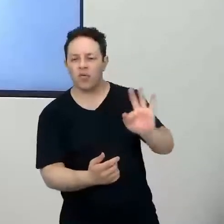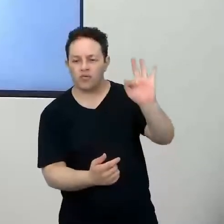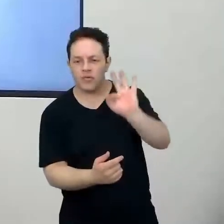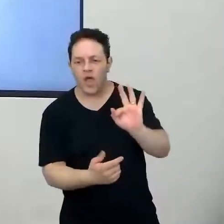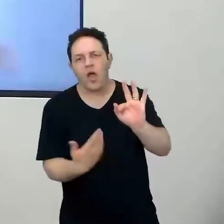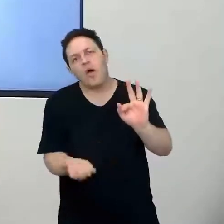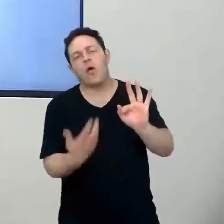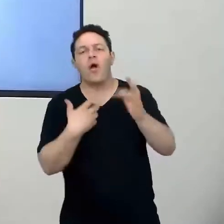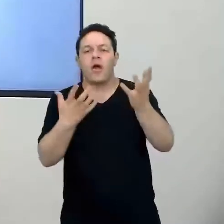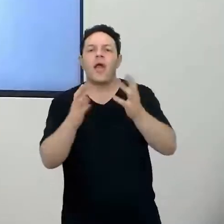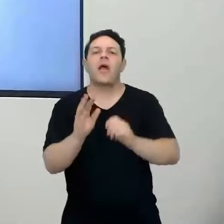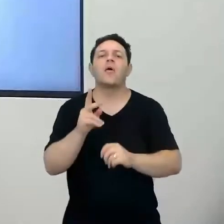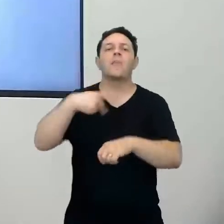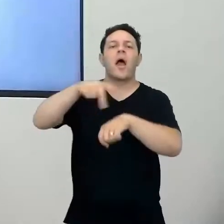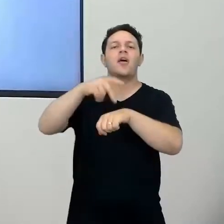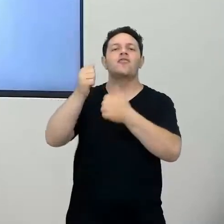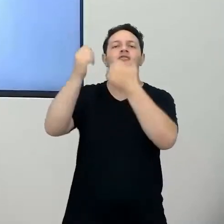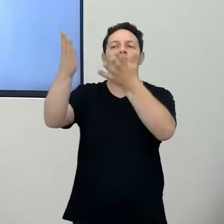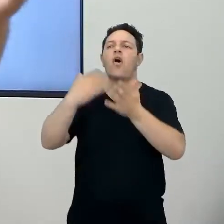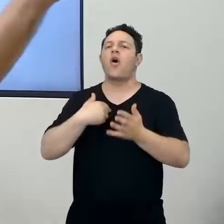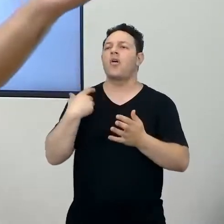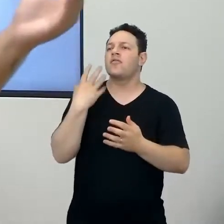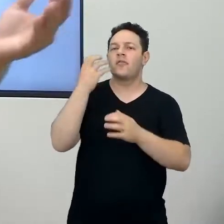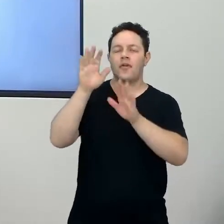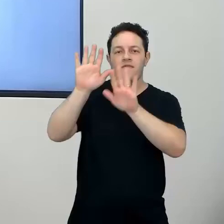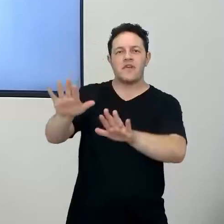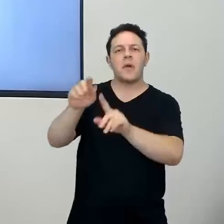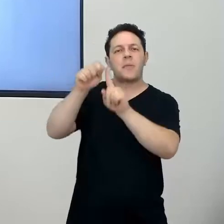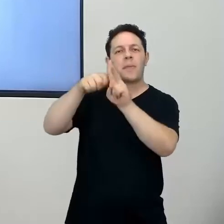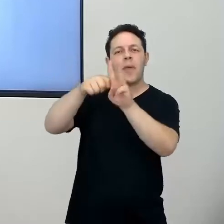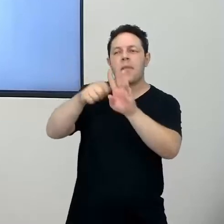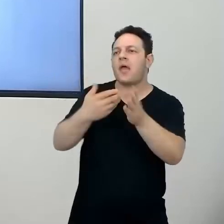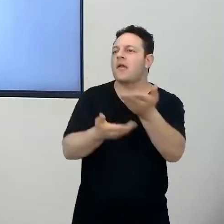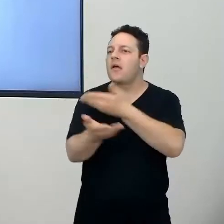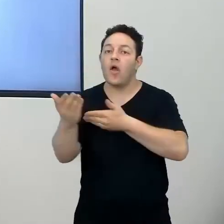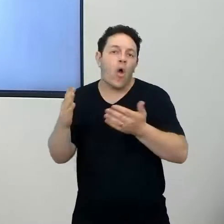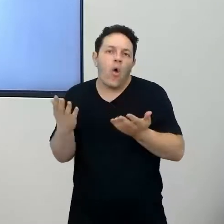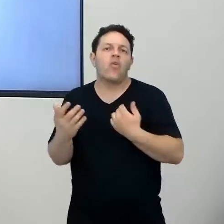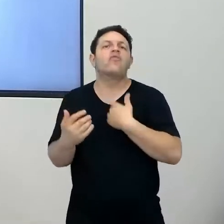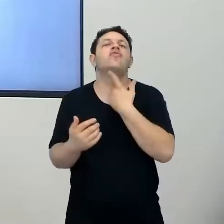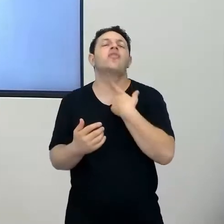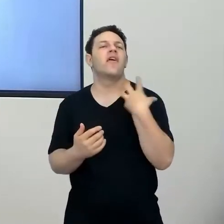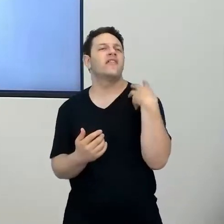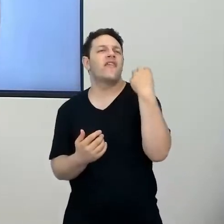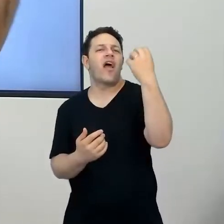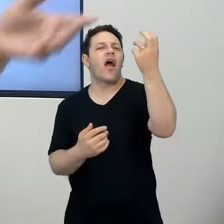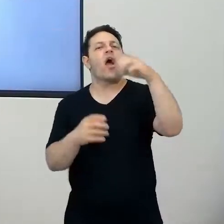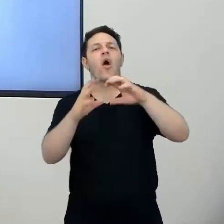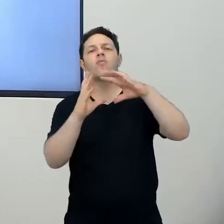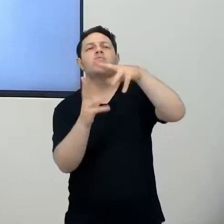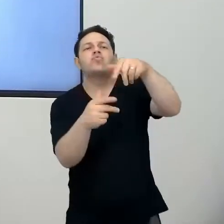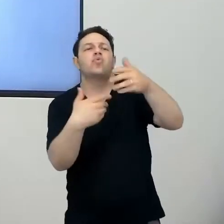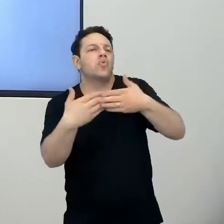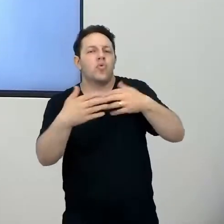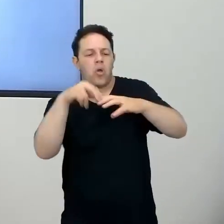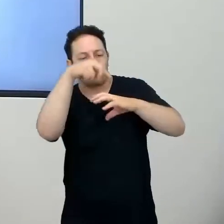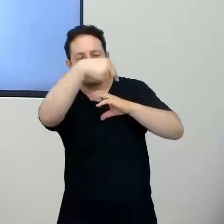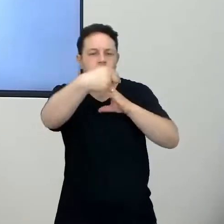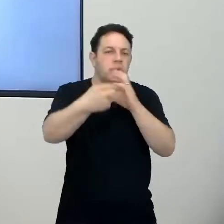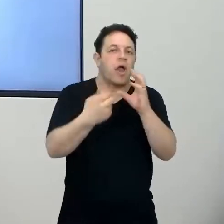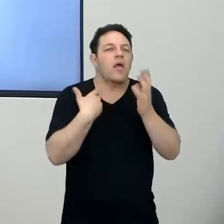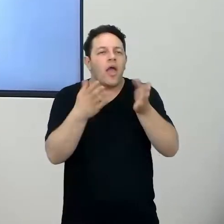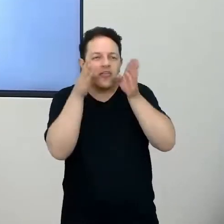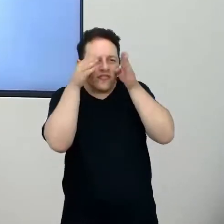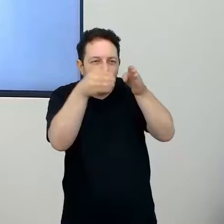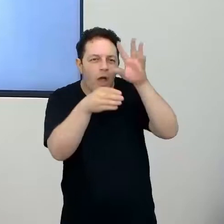fazer um intercâmbio no exterior, ou apenas viajar para conhecer alguma parte do mundo aí, para se especializar em alguma área. Por